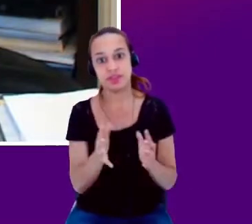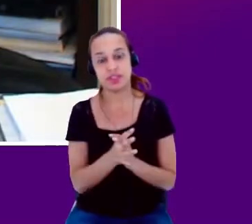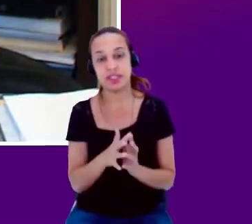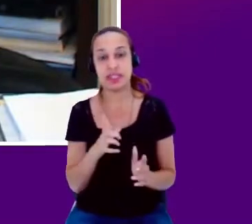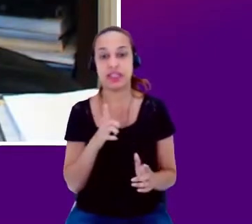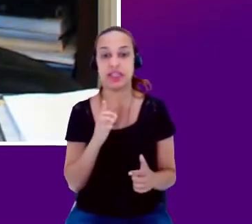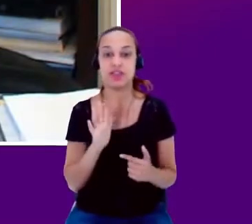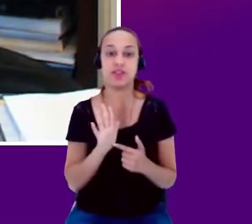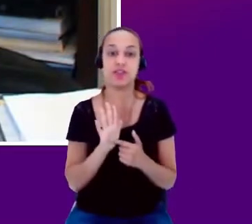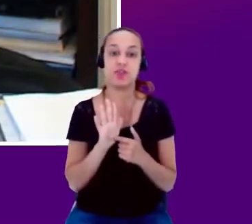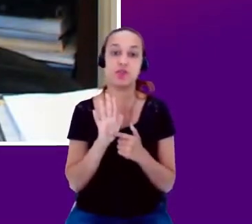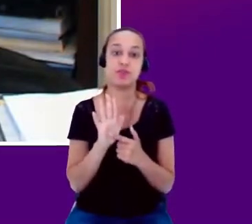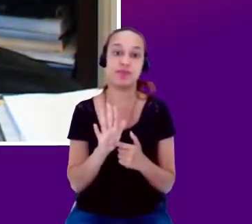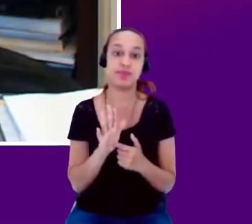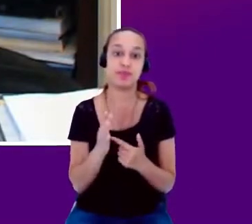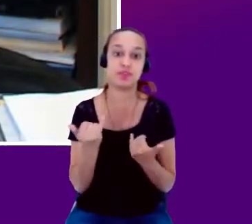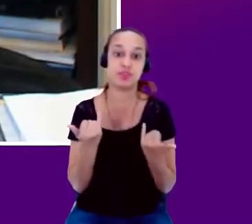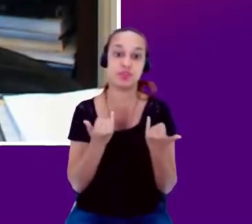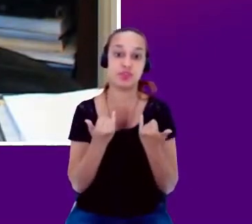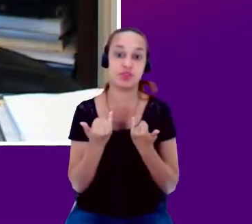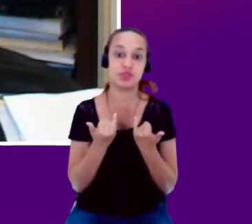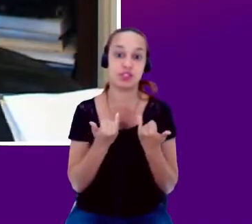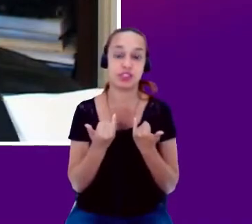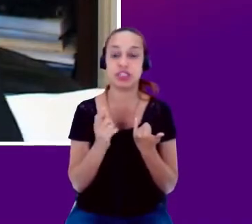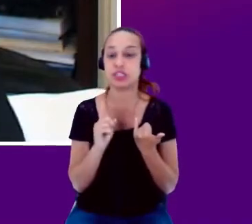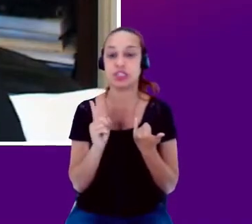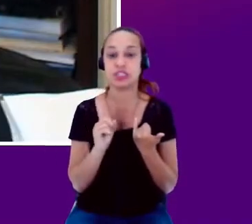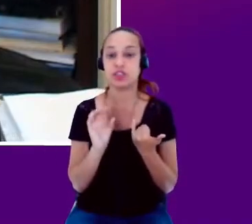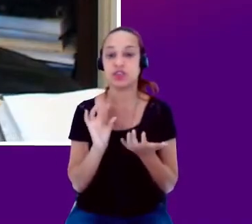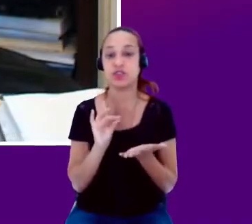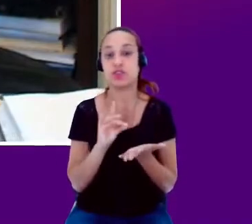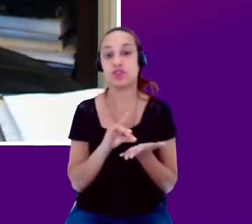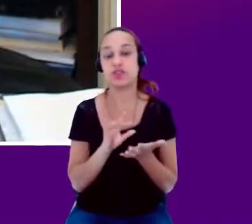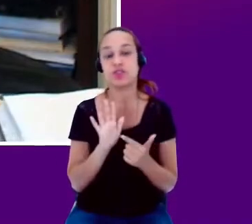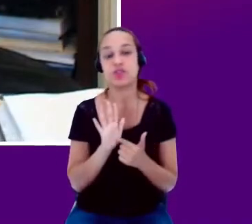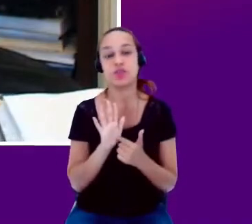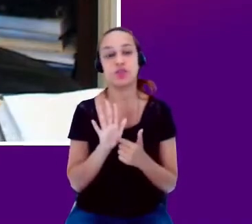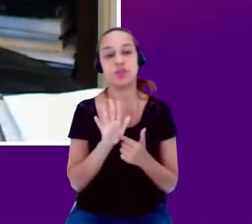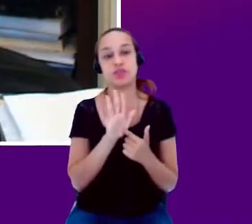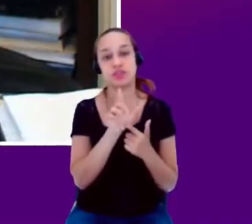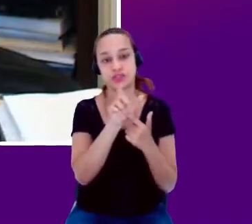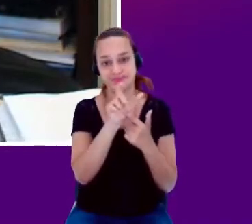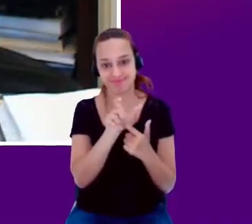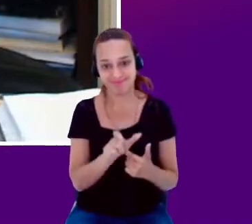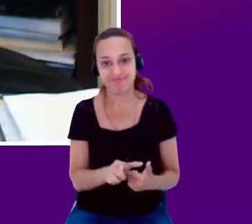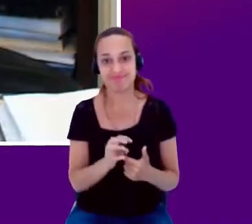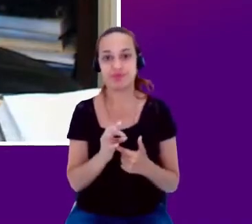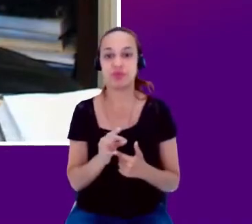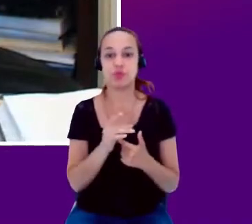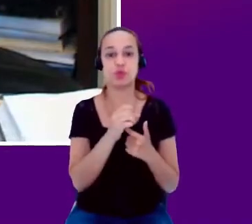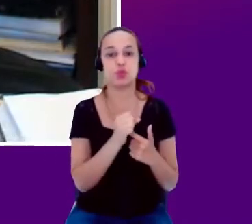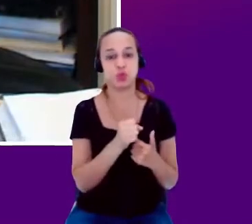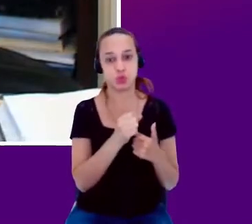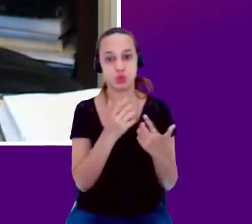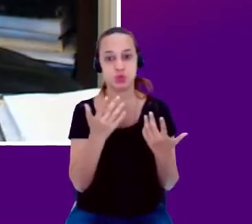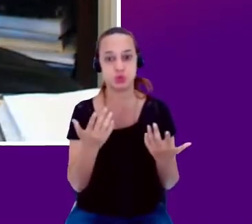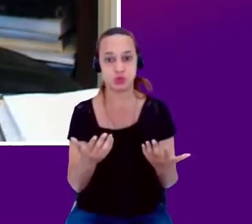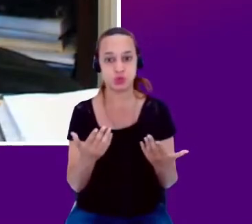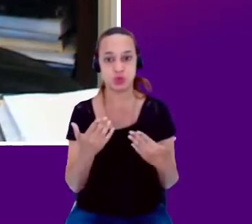de dados que não reflete todo o espectro de características